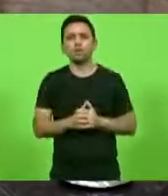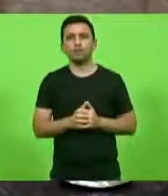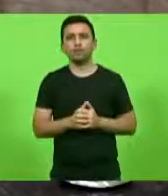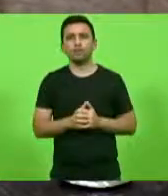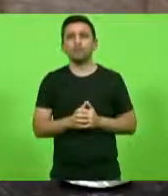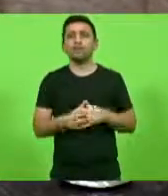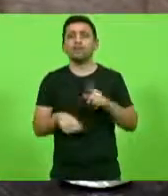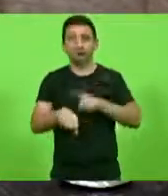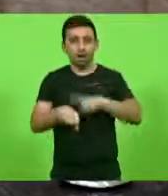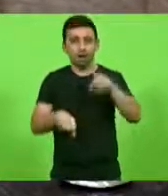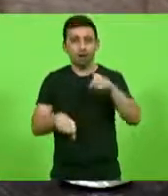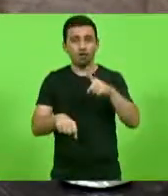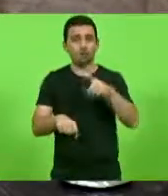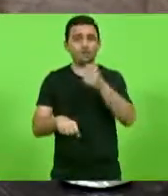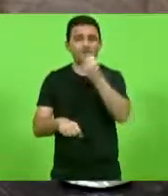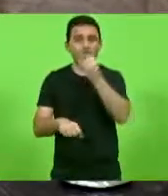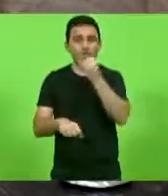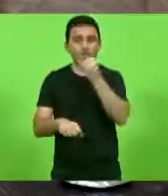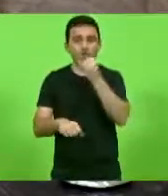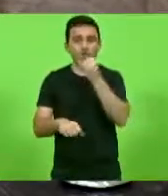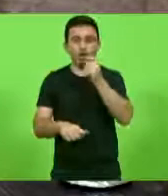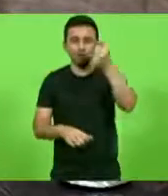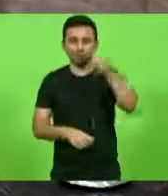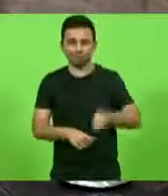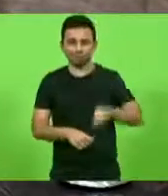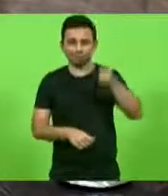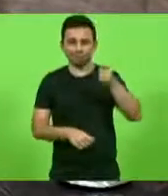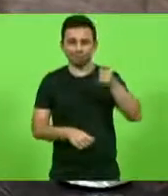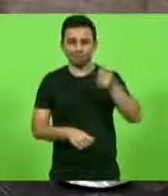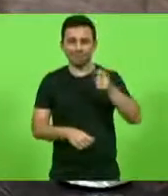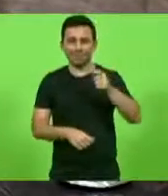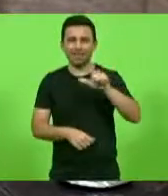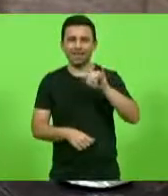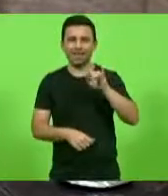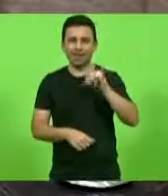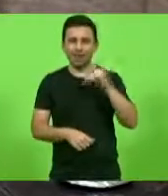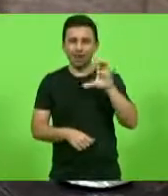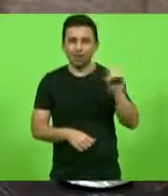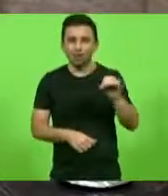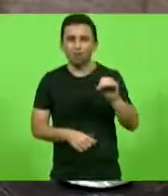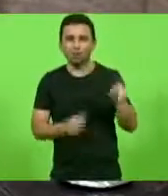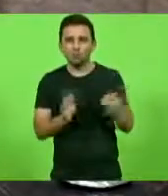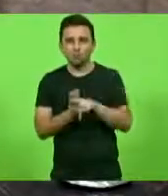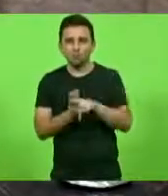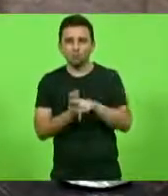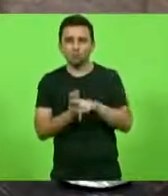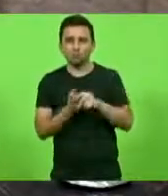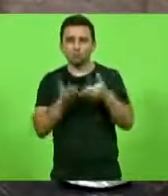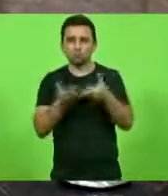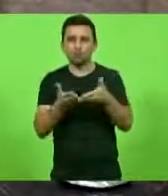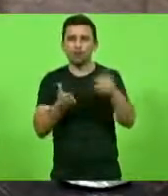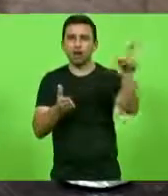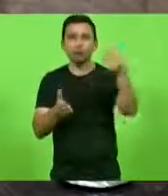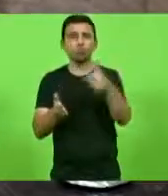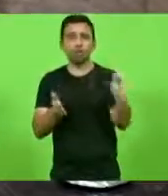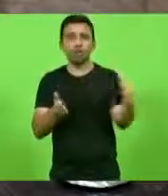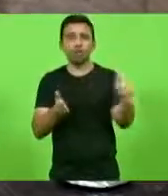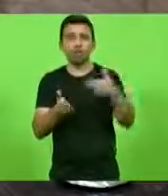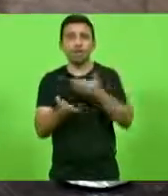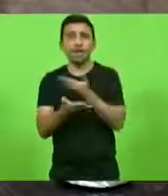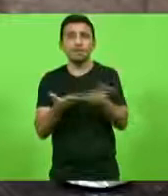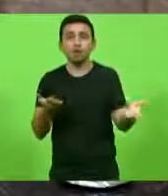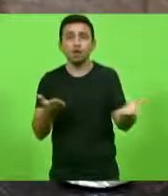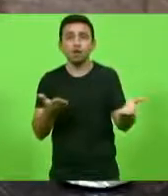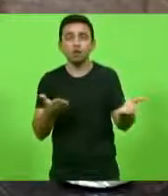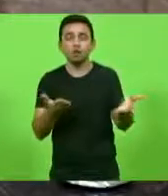hora de fazer um leilão agora, como aconteceu dos aeroportos. Navegantes ficou sem uma pista, essa pista foi parar